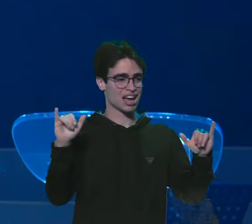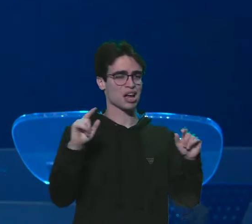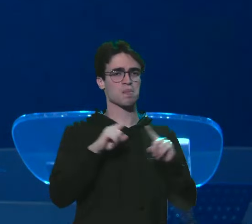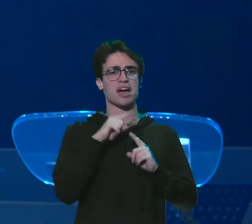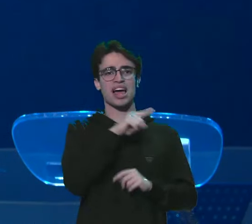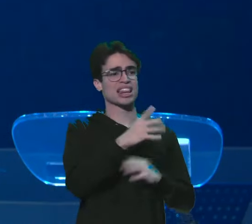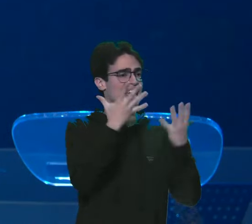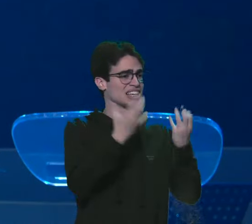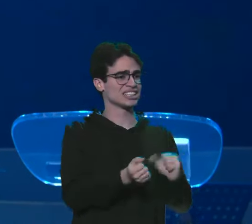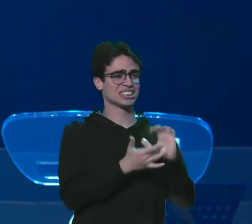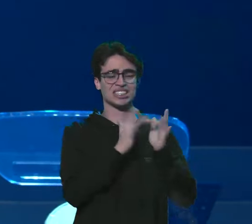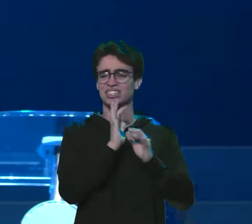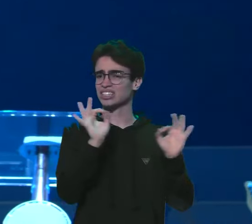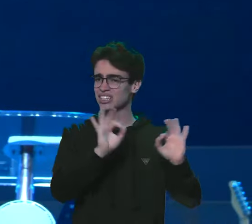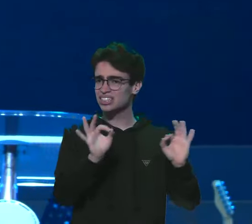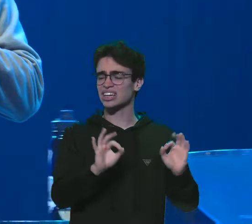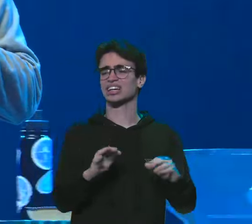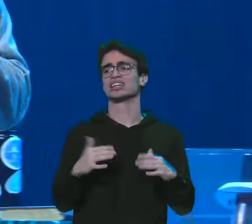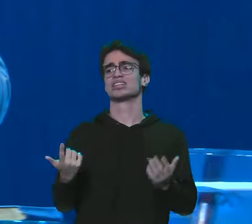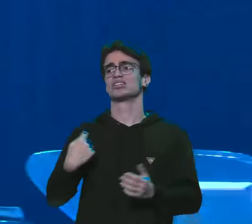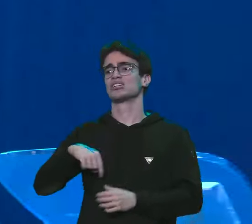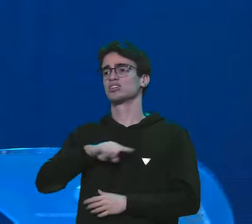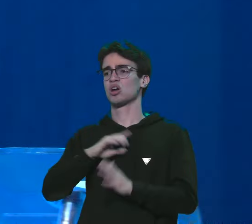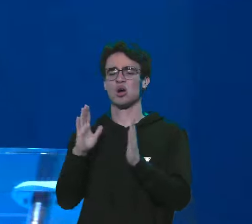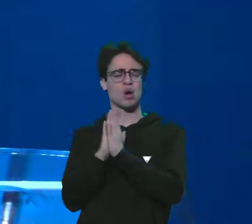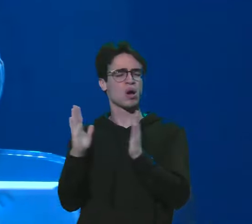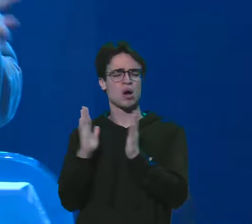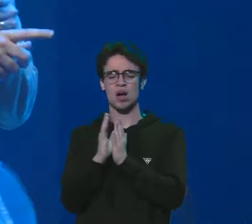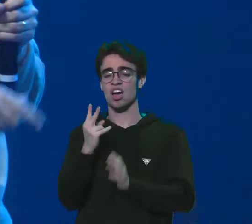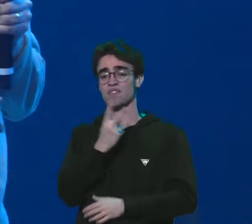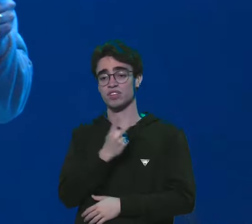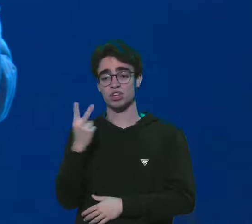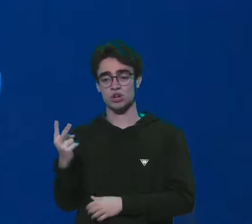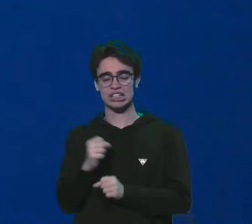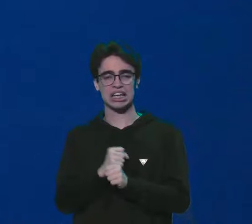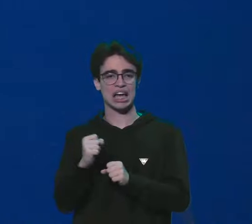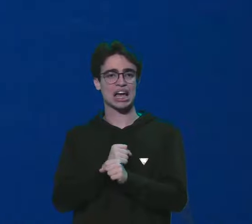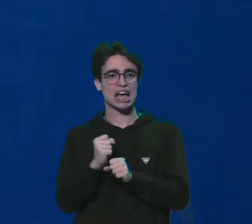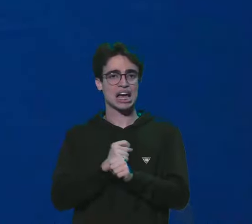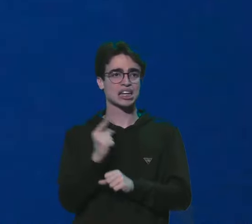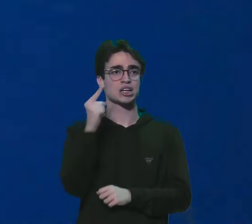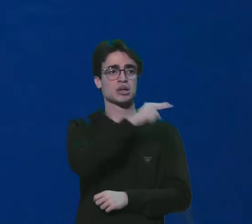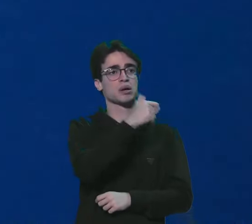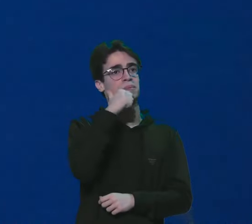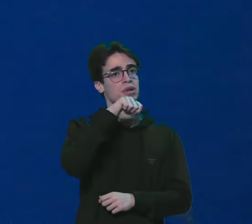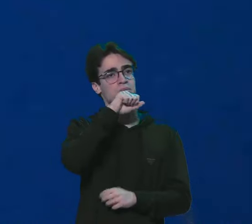se convertia, e nós oramos 22 anos pela conversão da minha mãe.